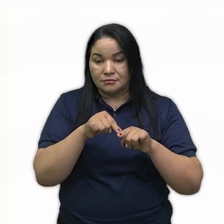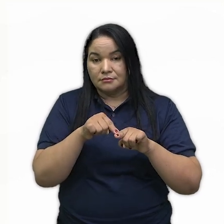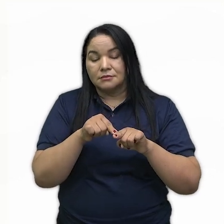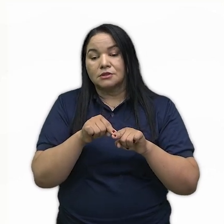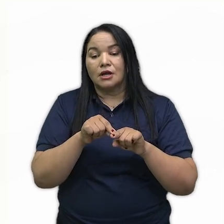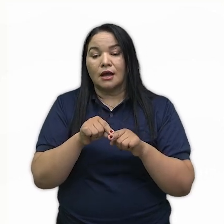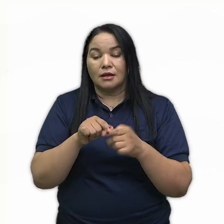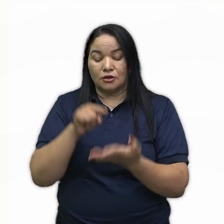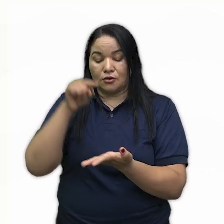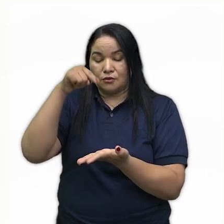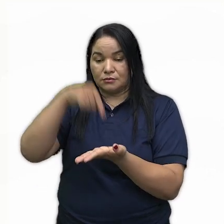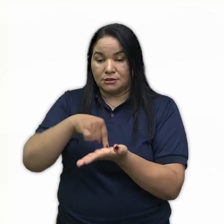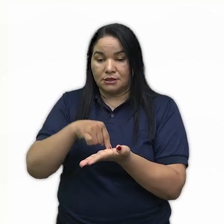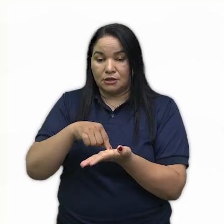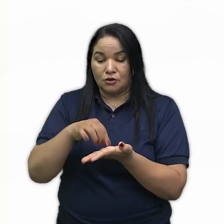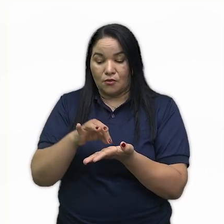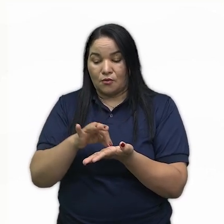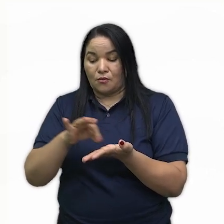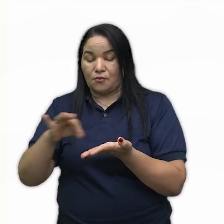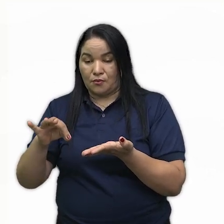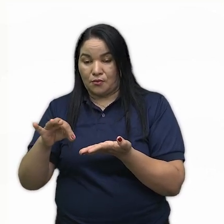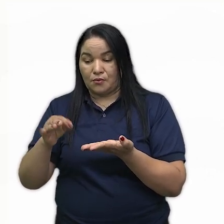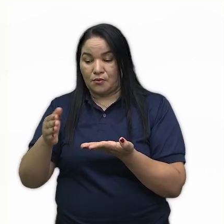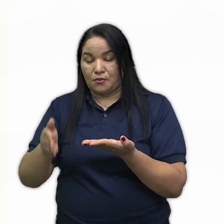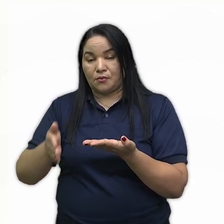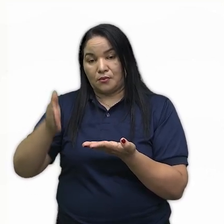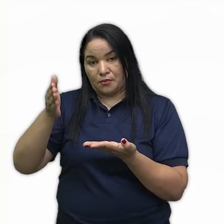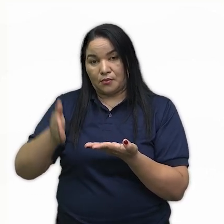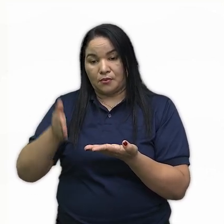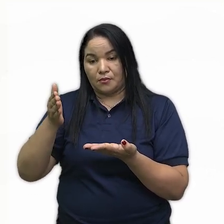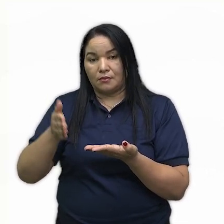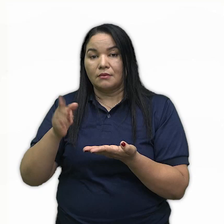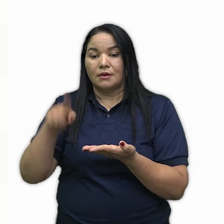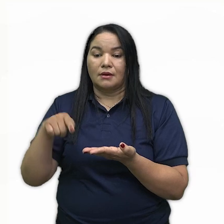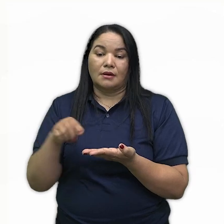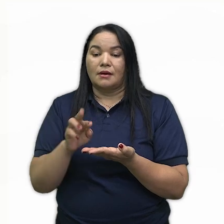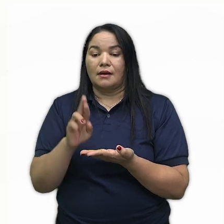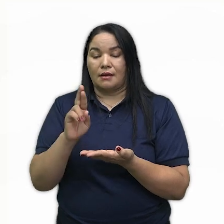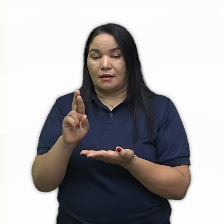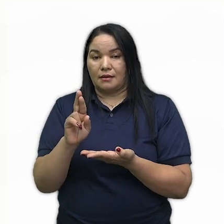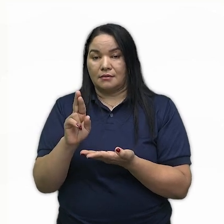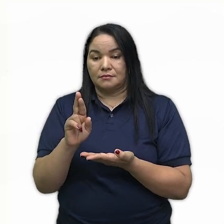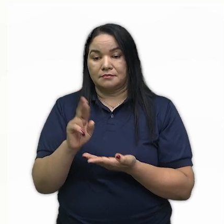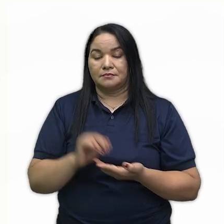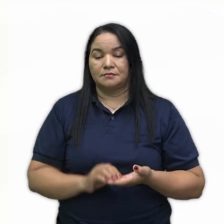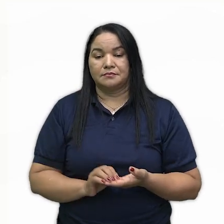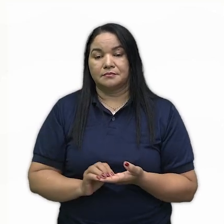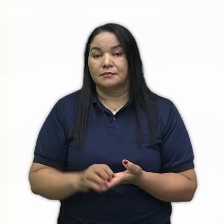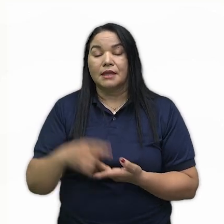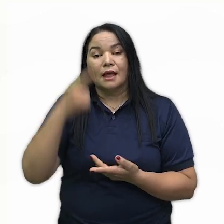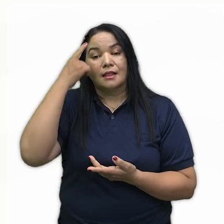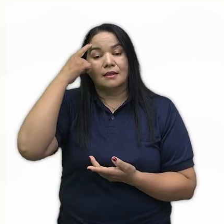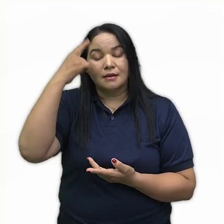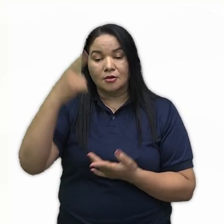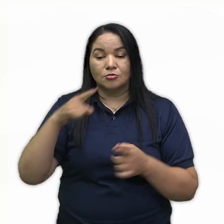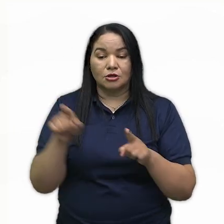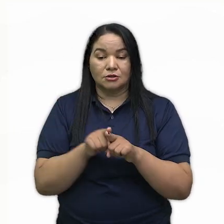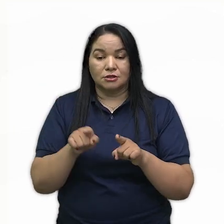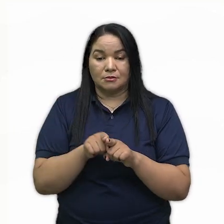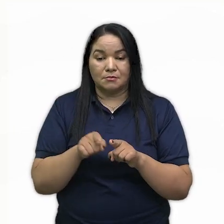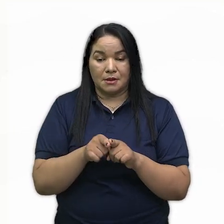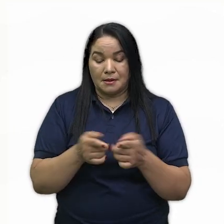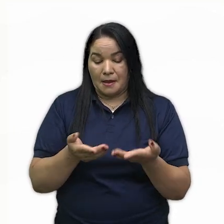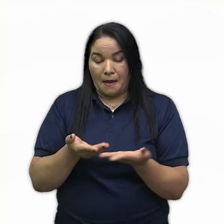O centro até a sua borda. Isso aqui será o raio. Lembrando que como as bases